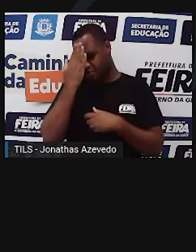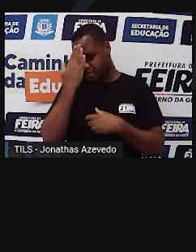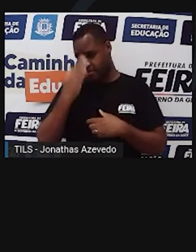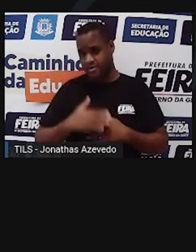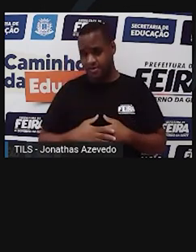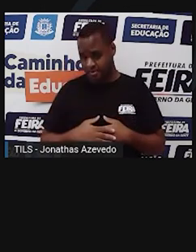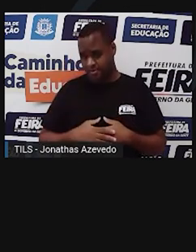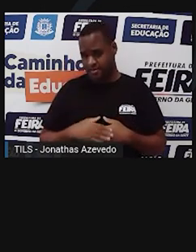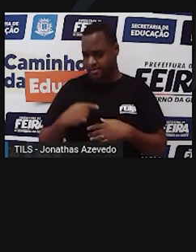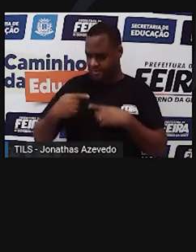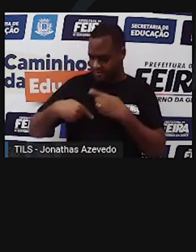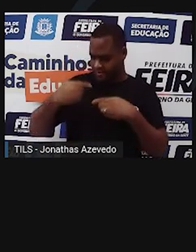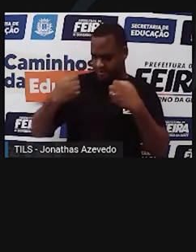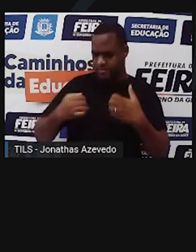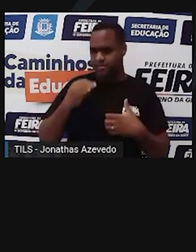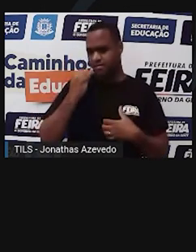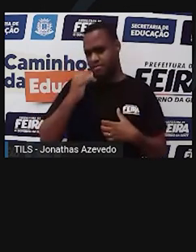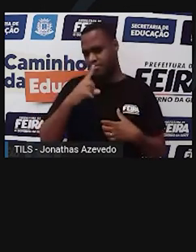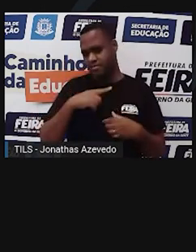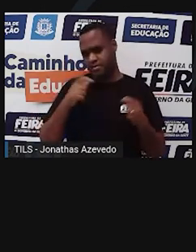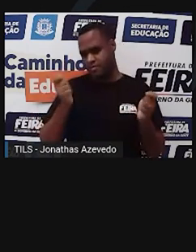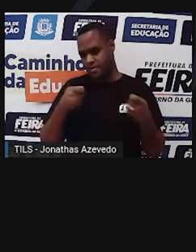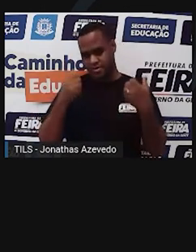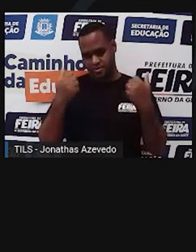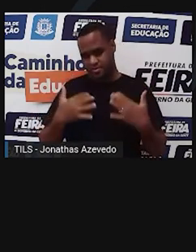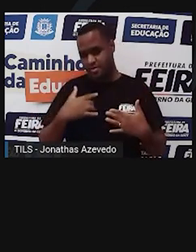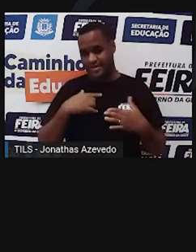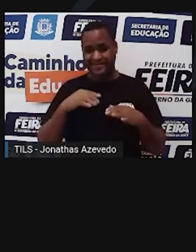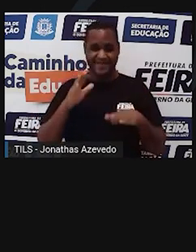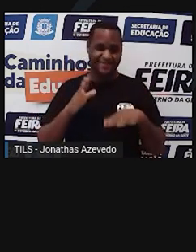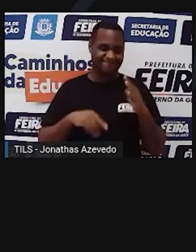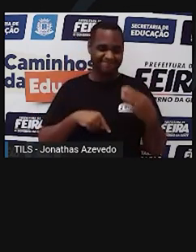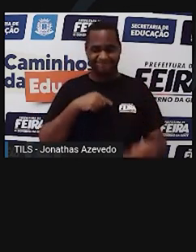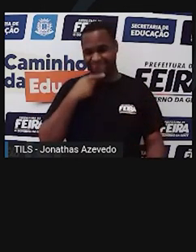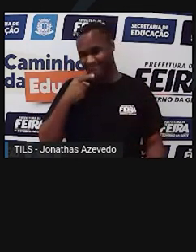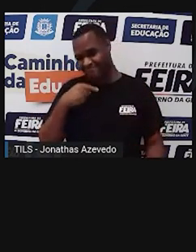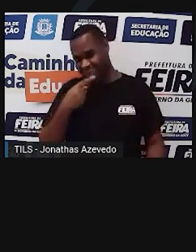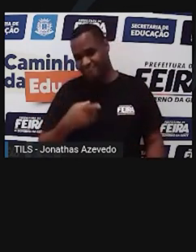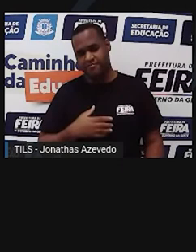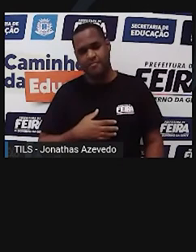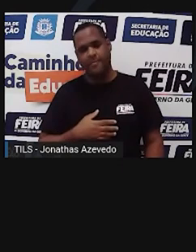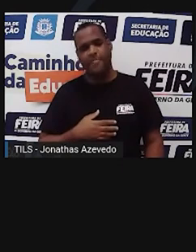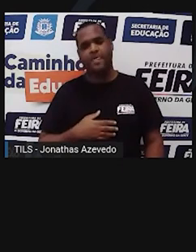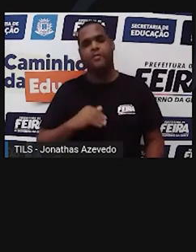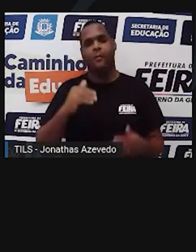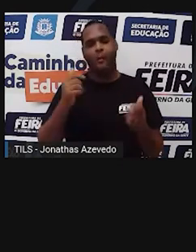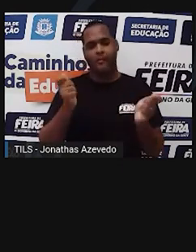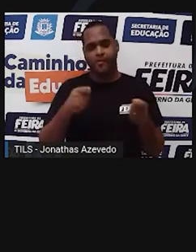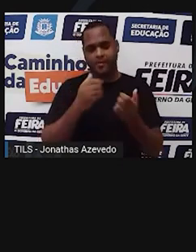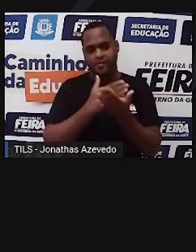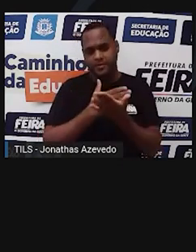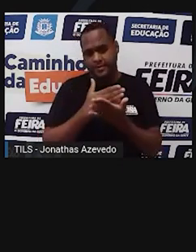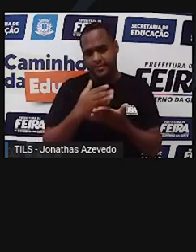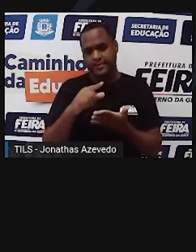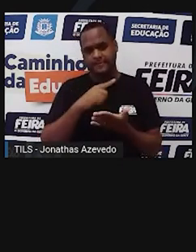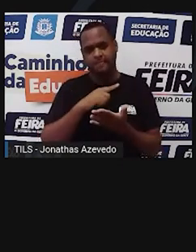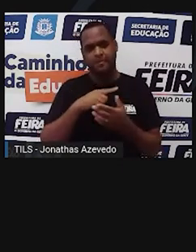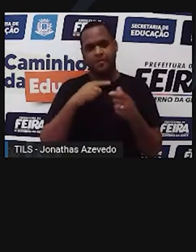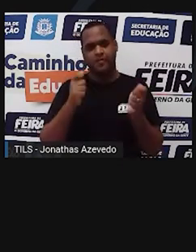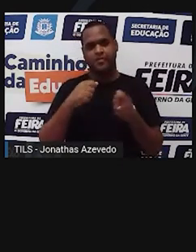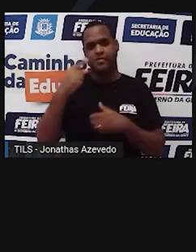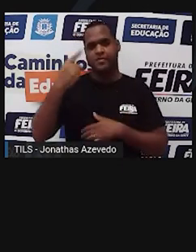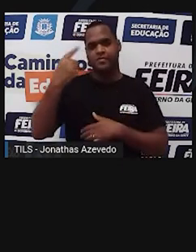usinas hidrelétricas possuem vantagens e desvantagens? Vamos começar a ver as vantagens? A primeira